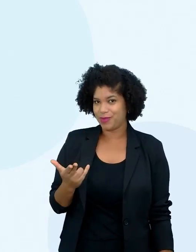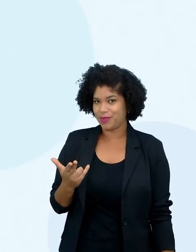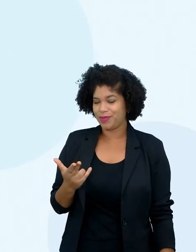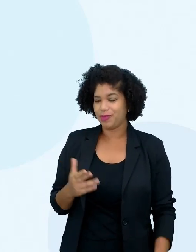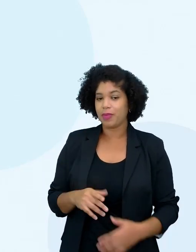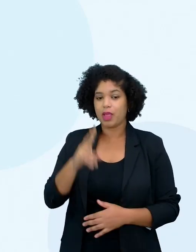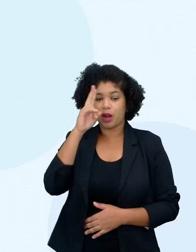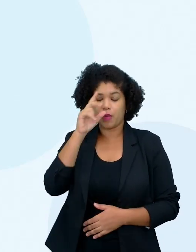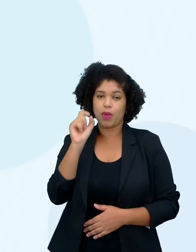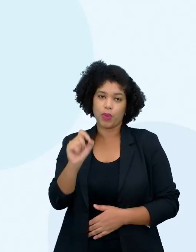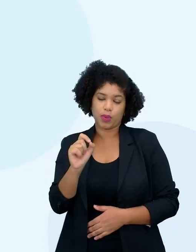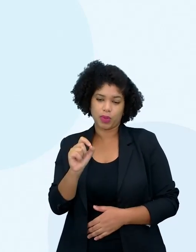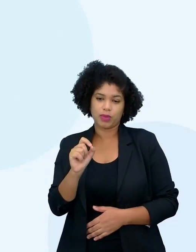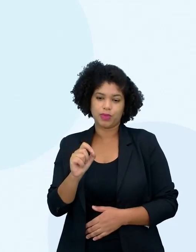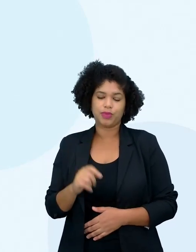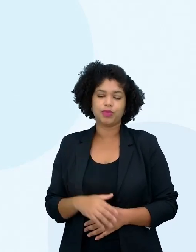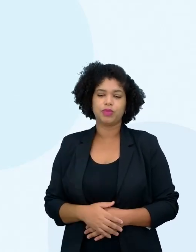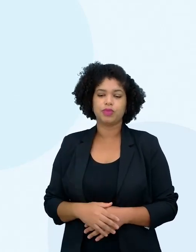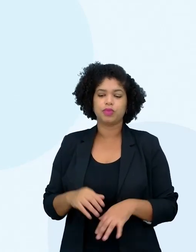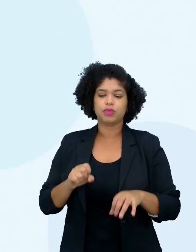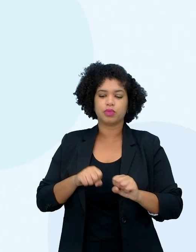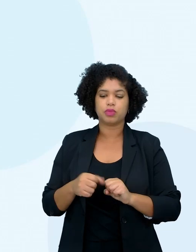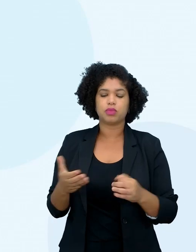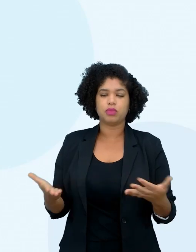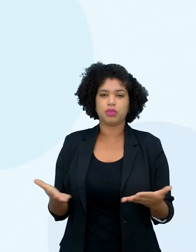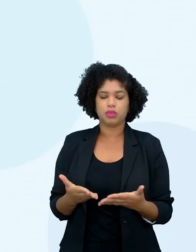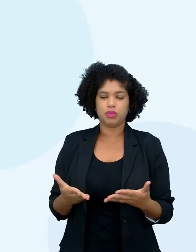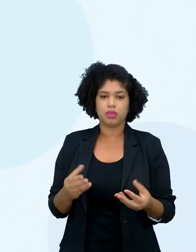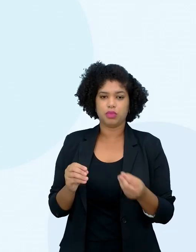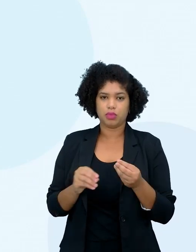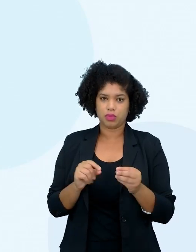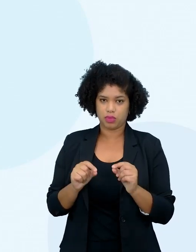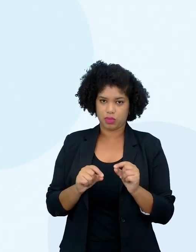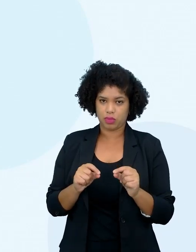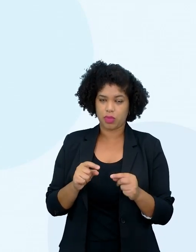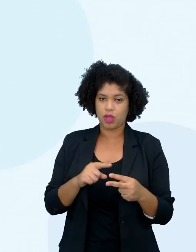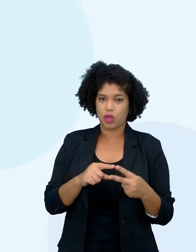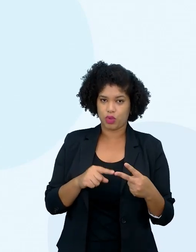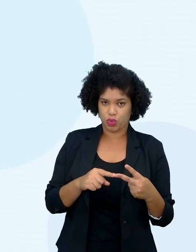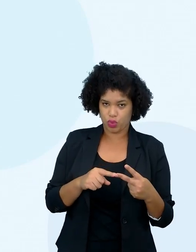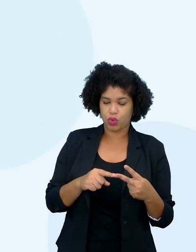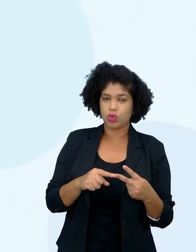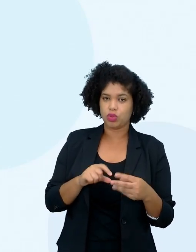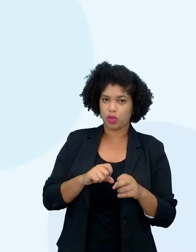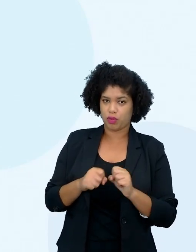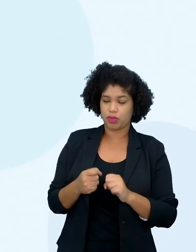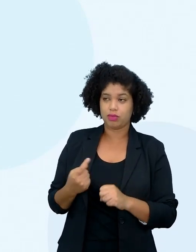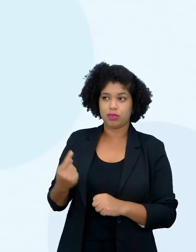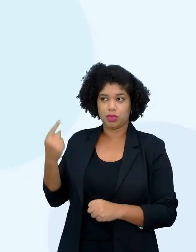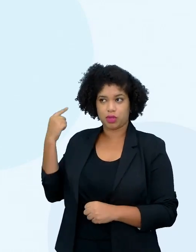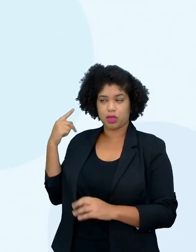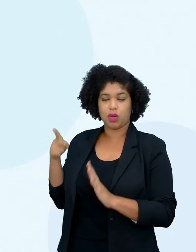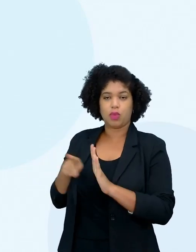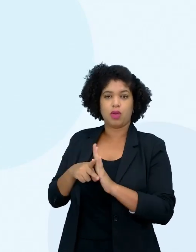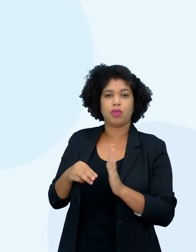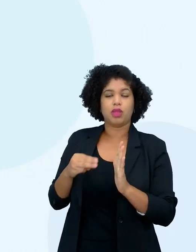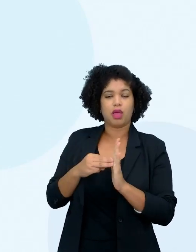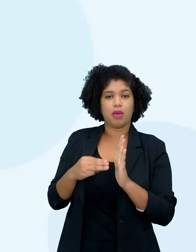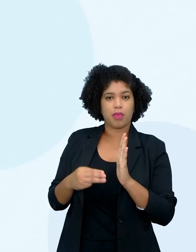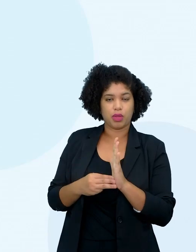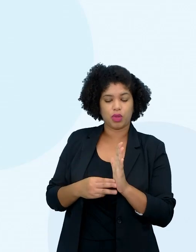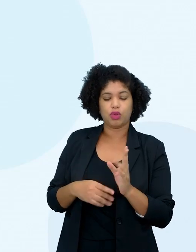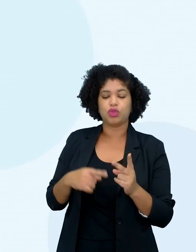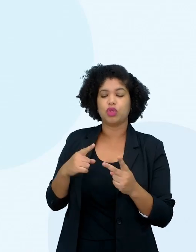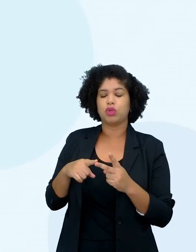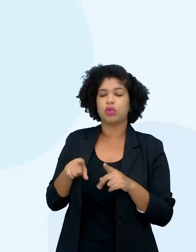que ainda, né, a formação de hoje ela está vinculada com 2 formações anteriores sobre a metodologia e a exemplificação